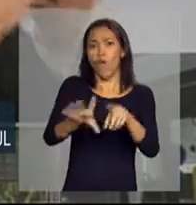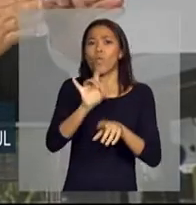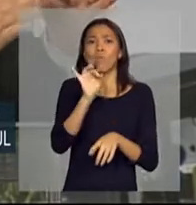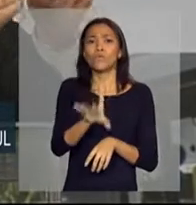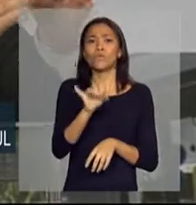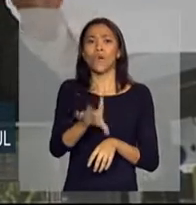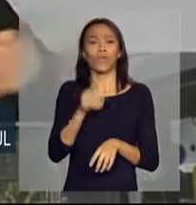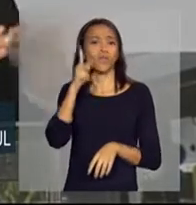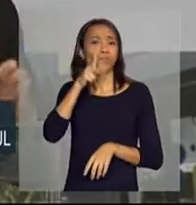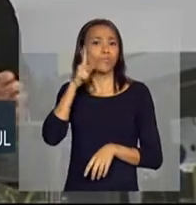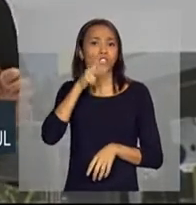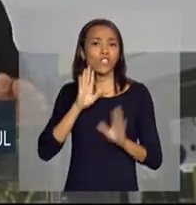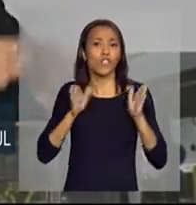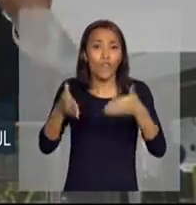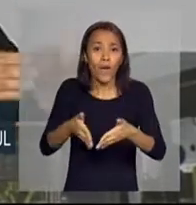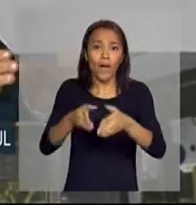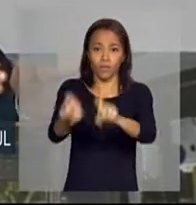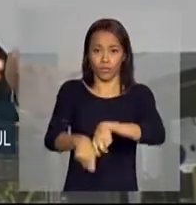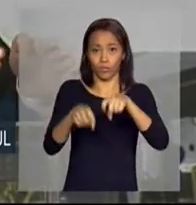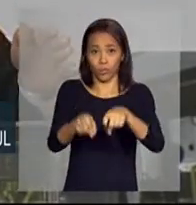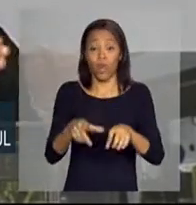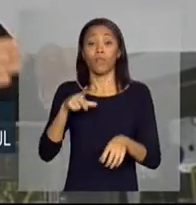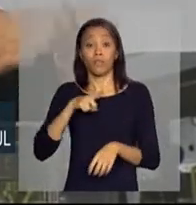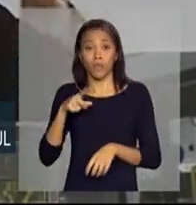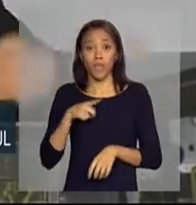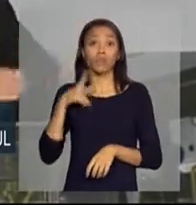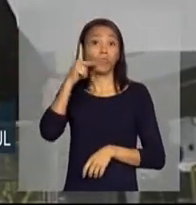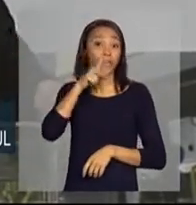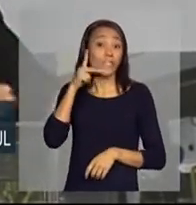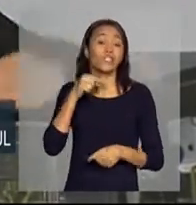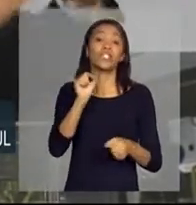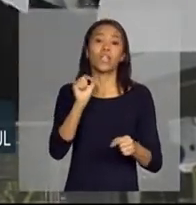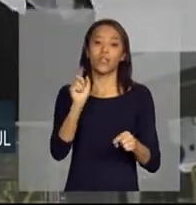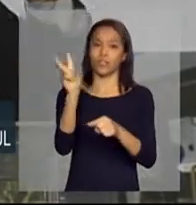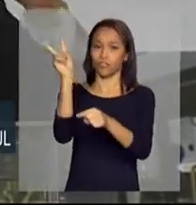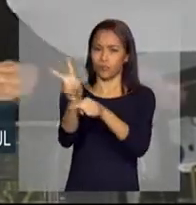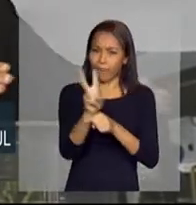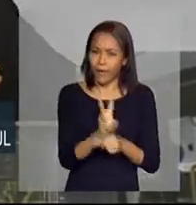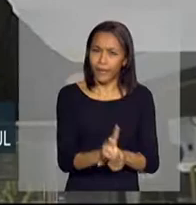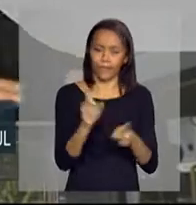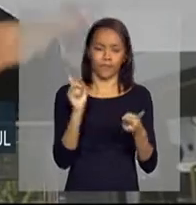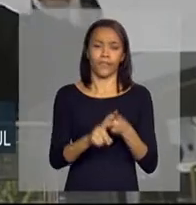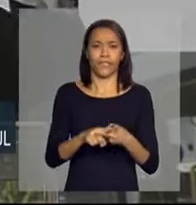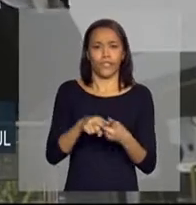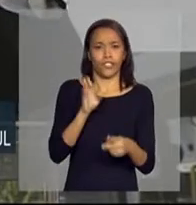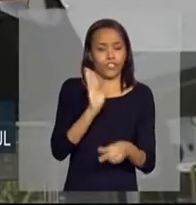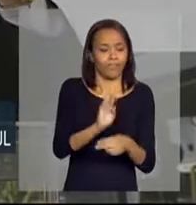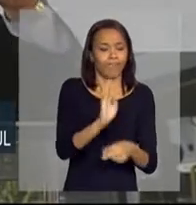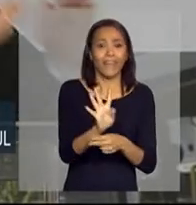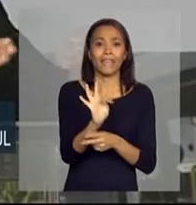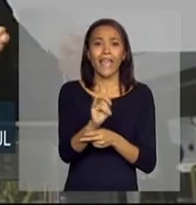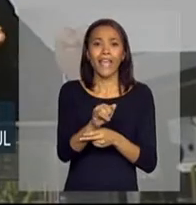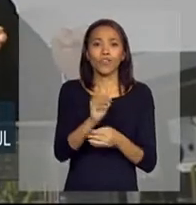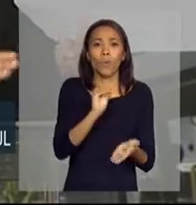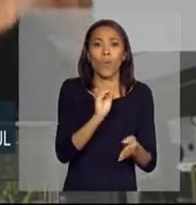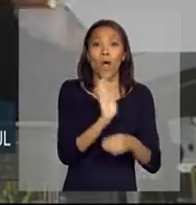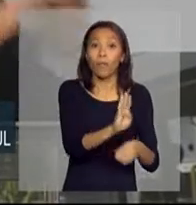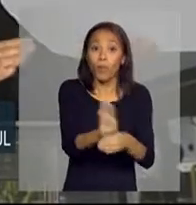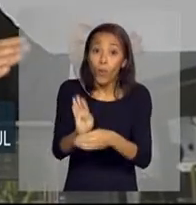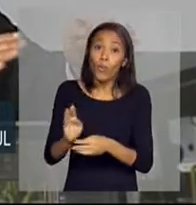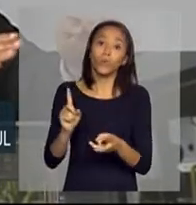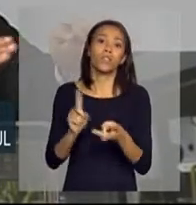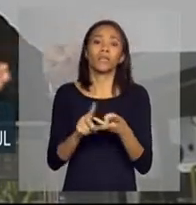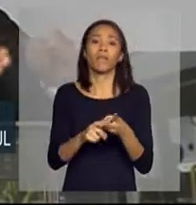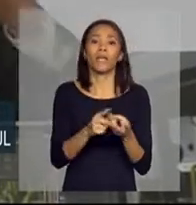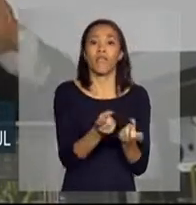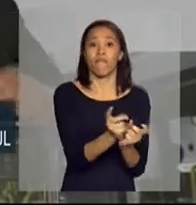políticas agrícolas que existem. Nós temos políticas agrícolas de crédito, de assistência técnica, de apoio à comercialização. Elas